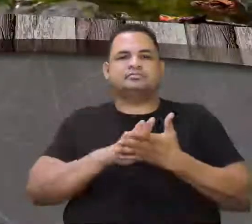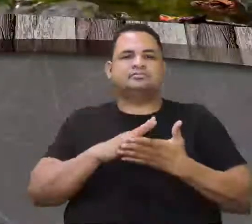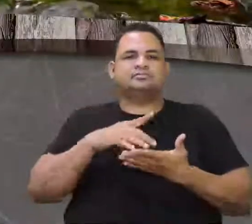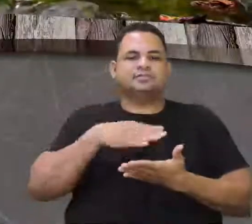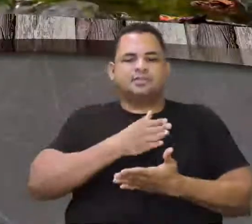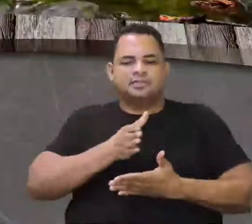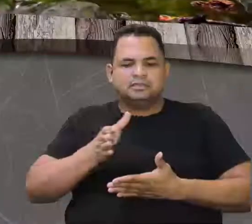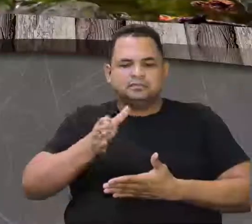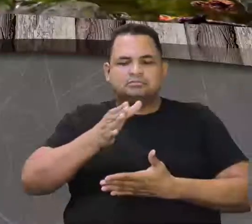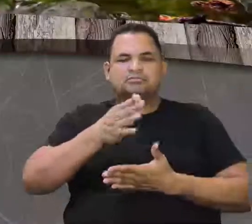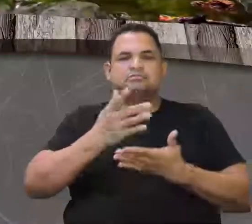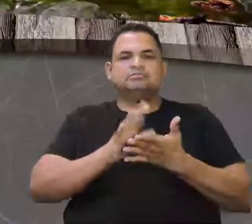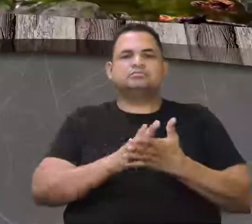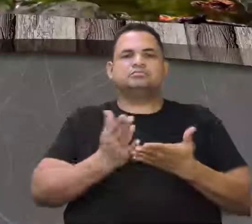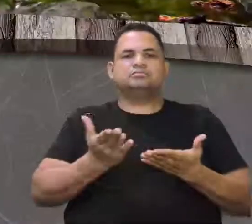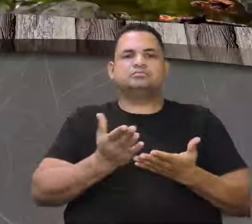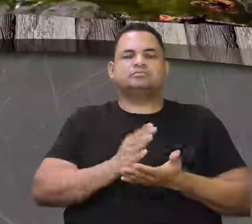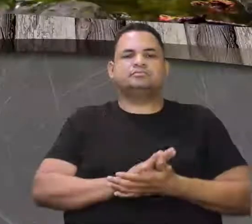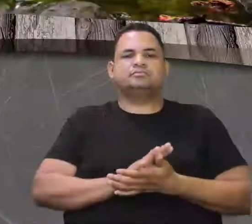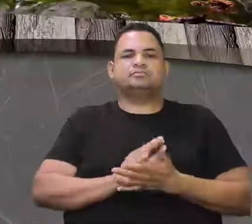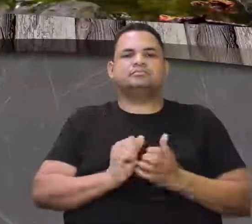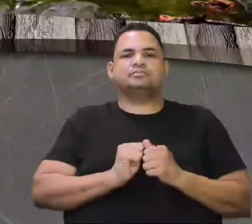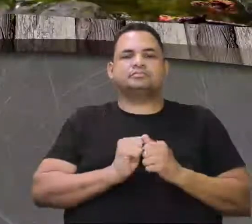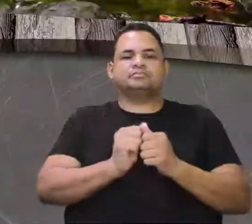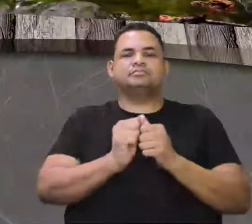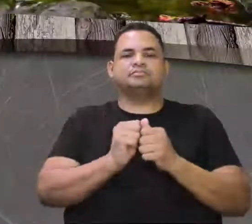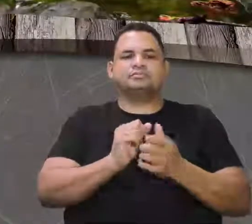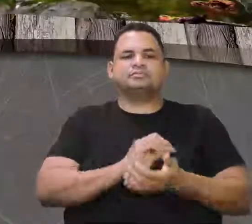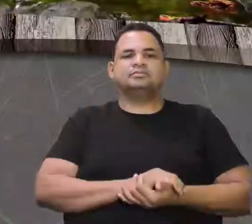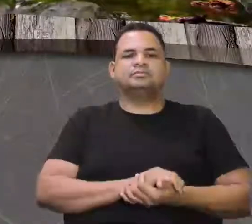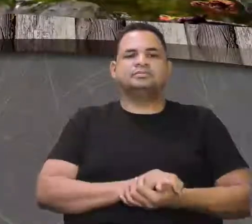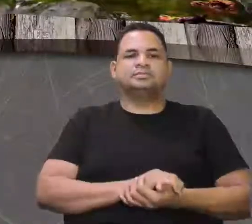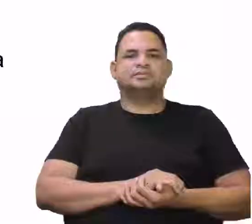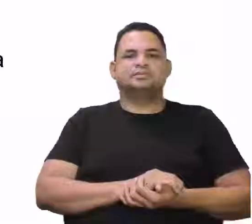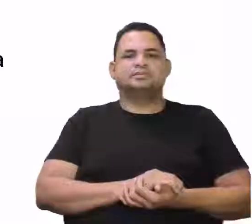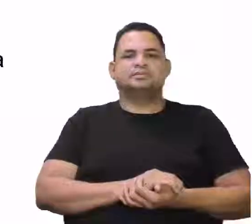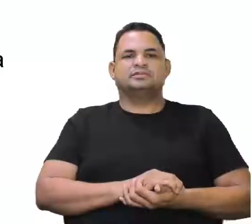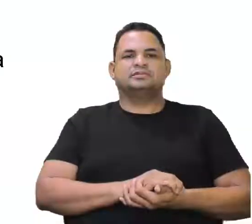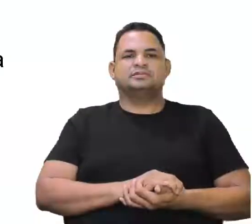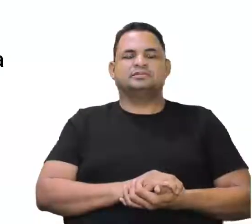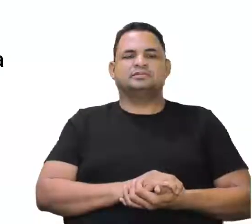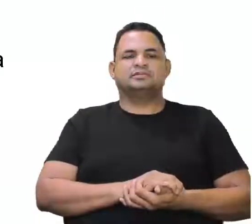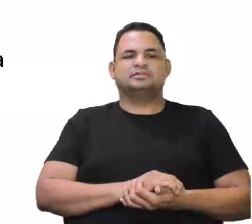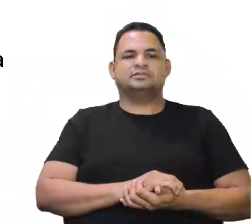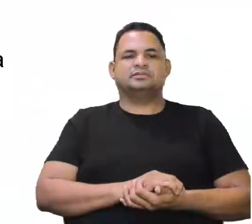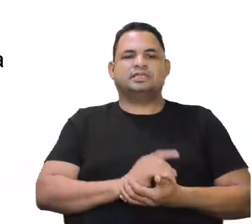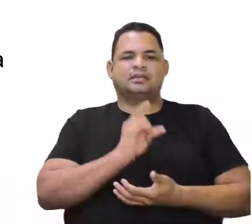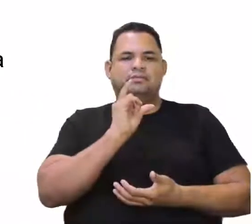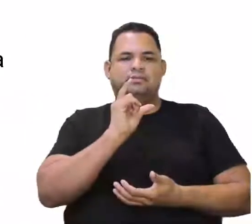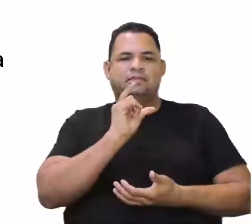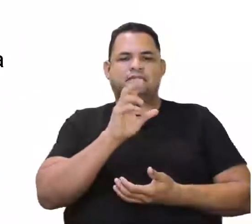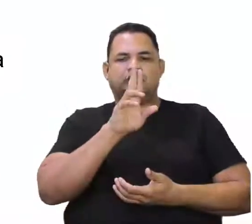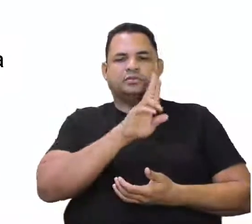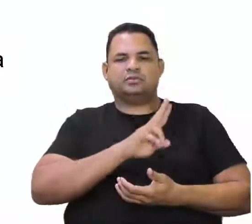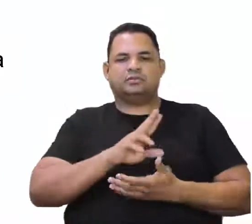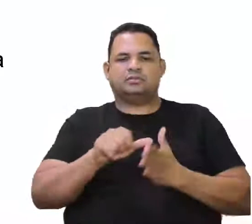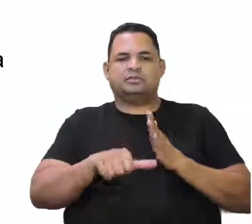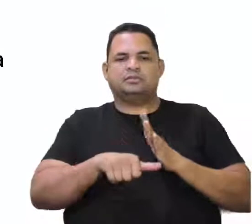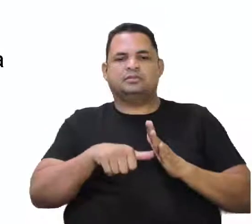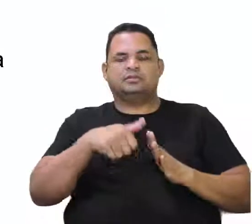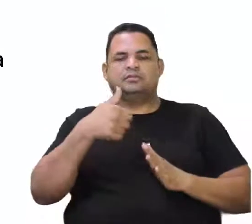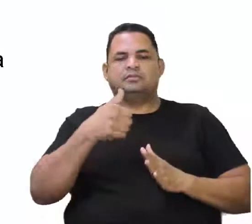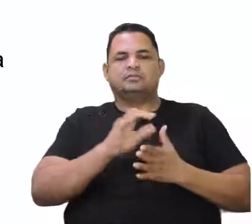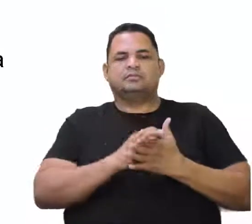as circunstâncias. Somos nós, né? Tamo junto? Vamos embora. Olha lá no quadro. O termo que foi usado pela